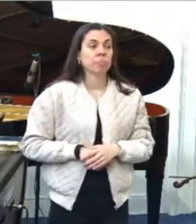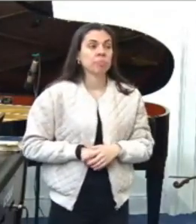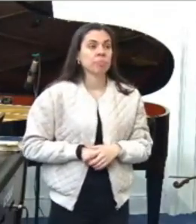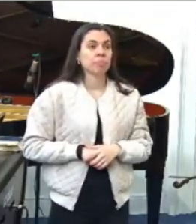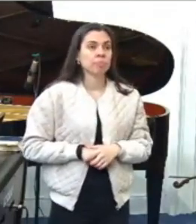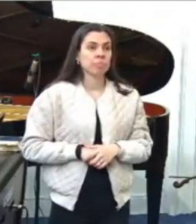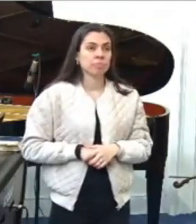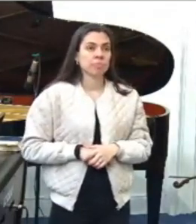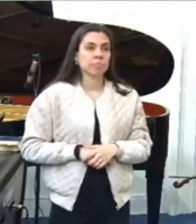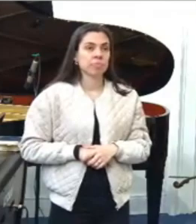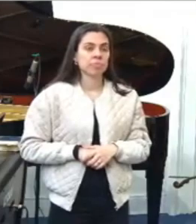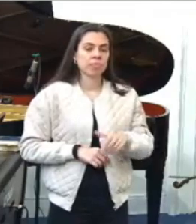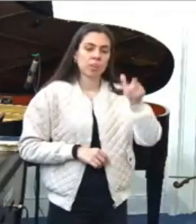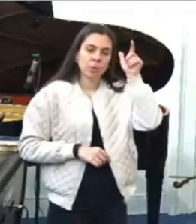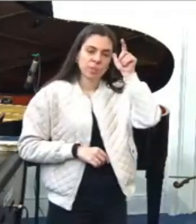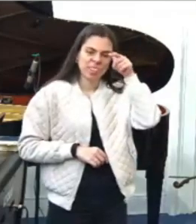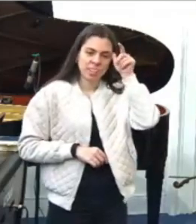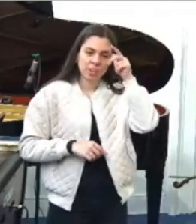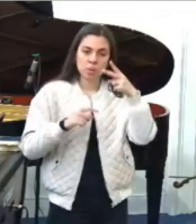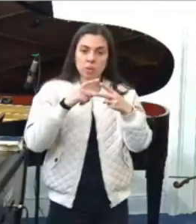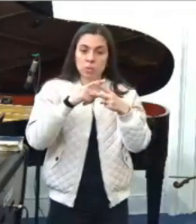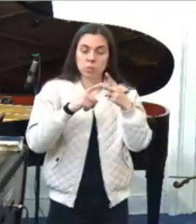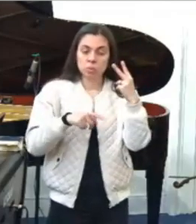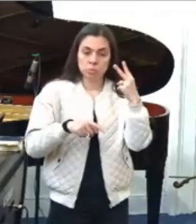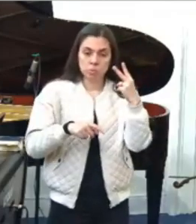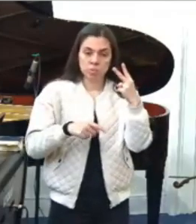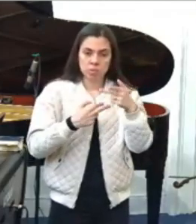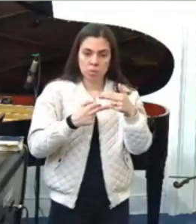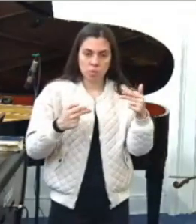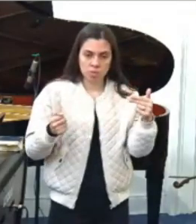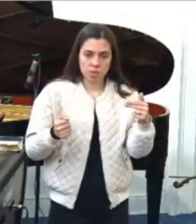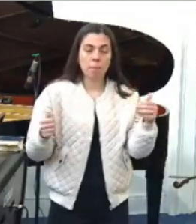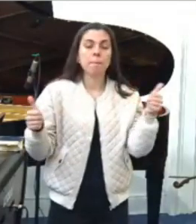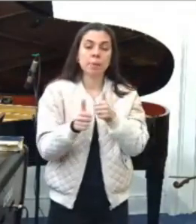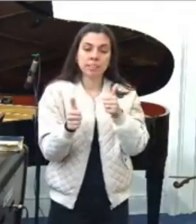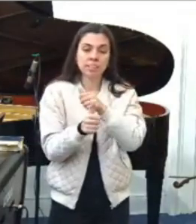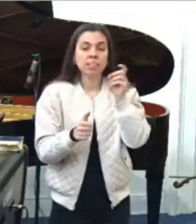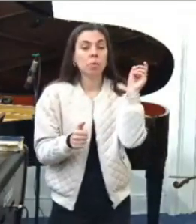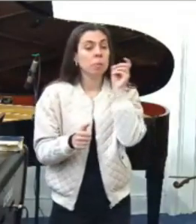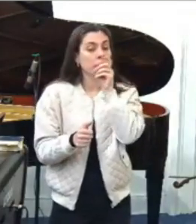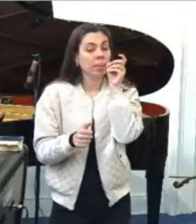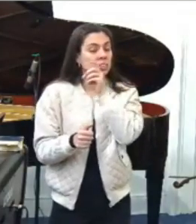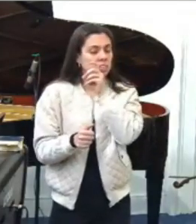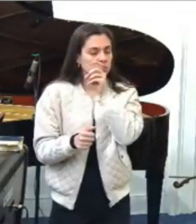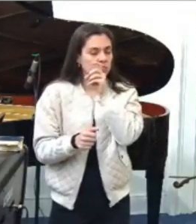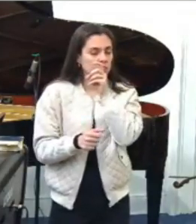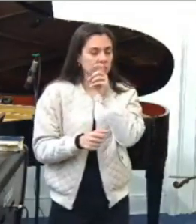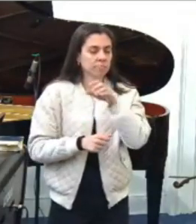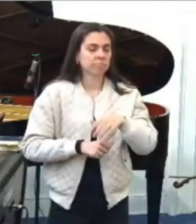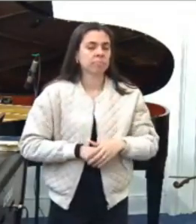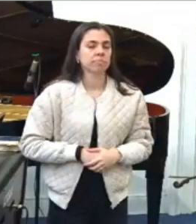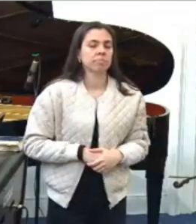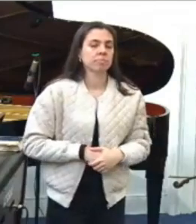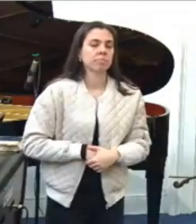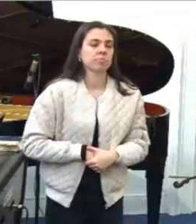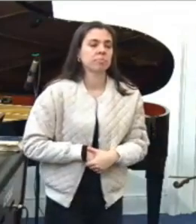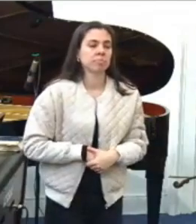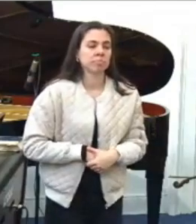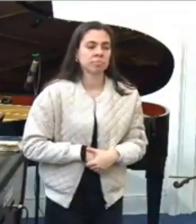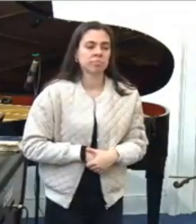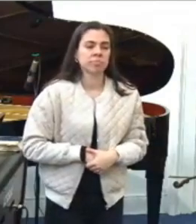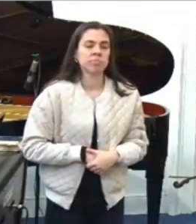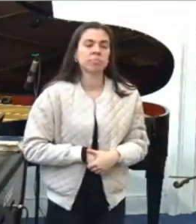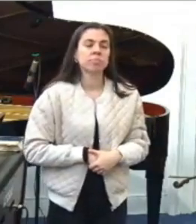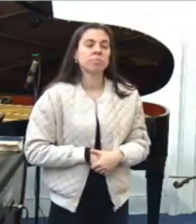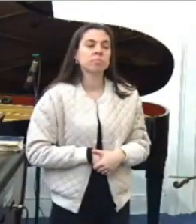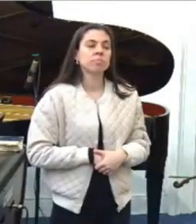boca água como um rio atrás da mulher. O texto mudou a forma de se referir a